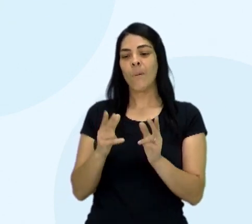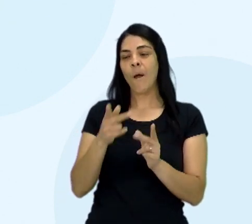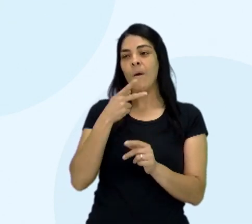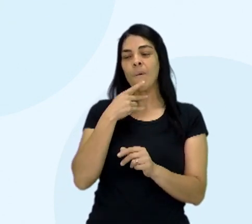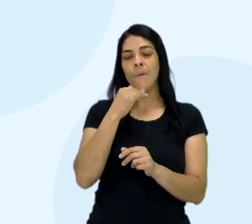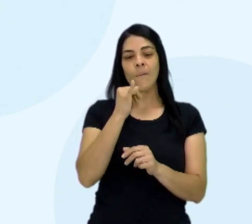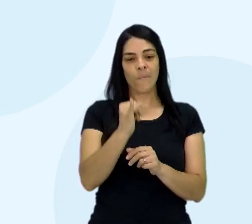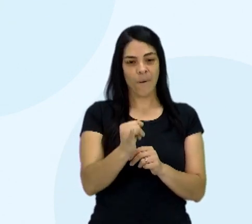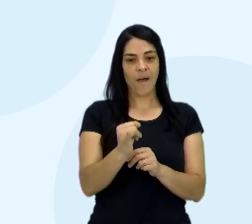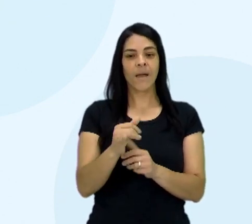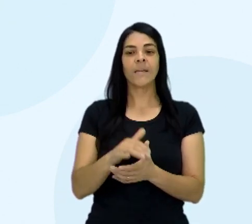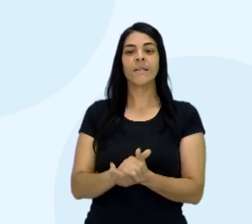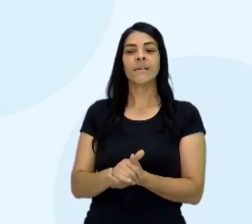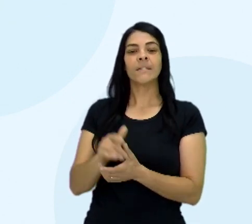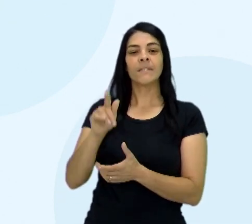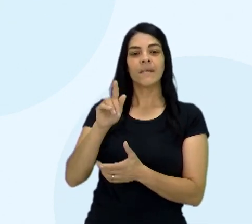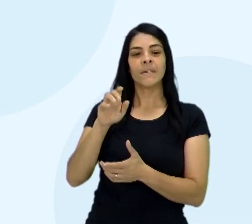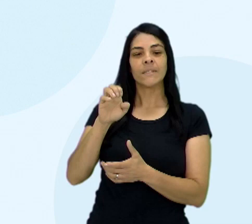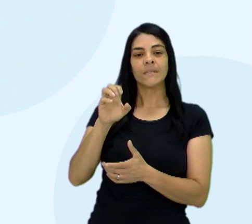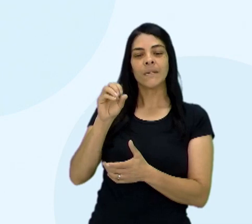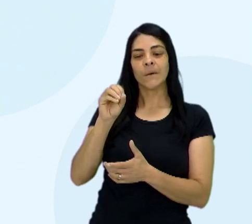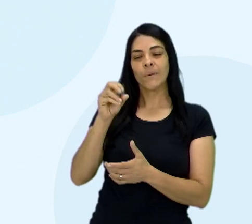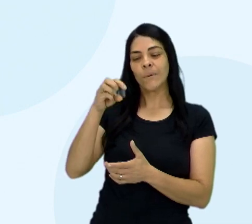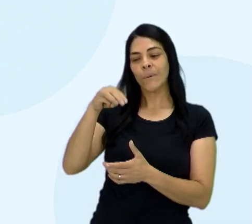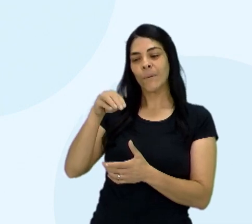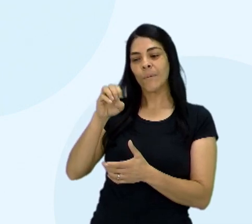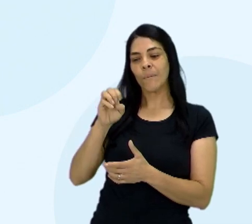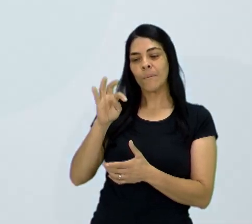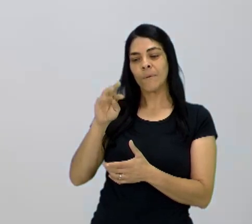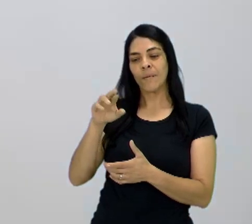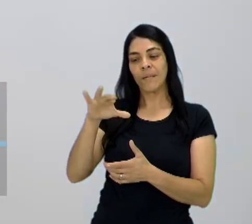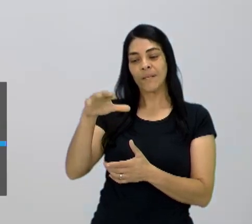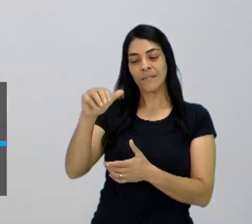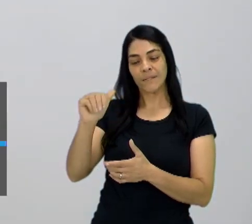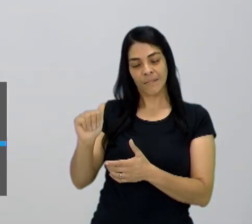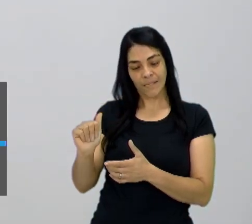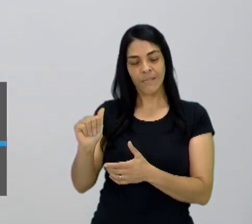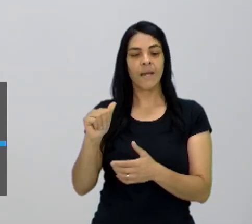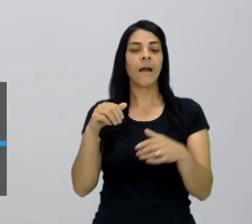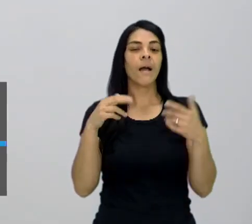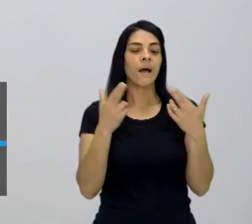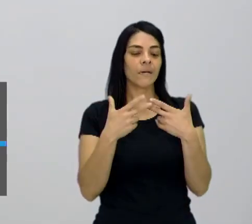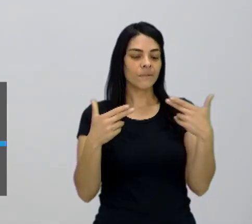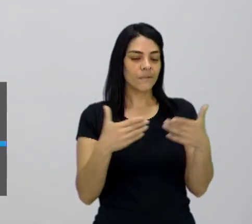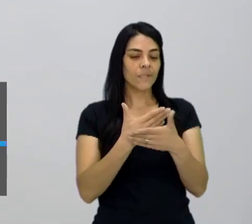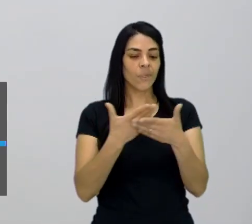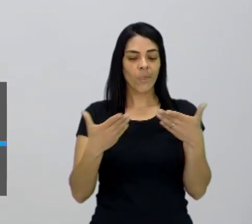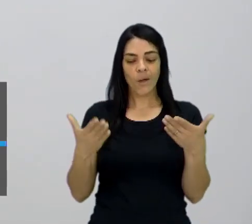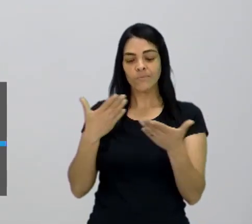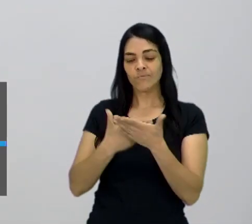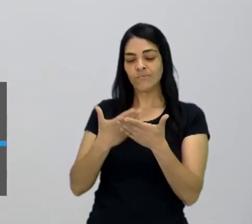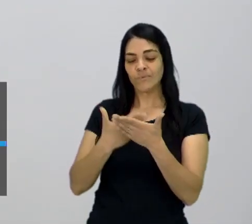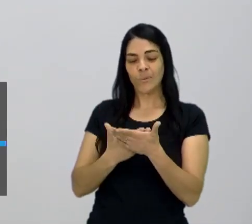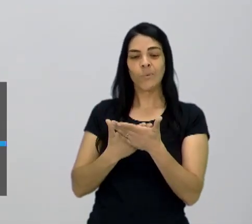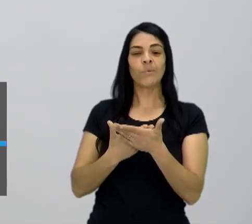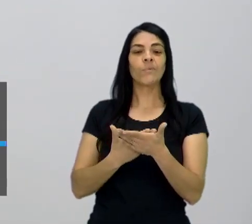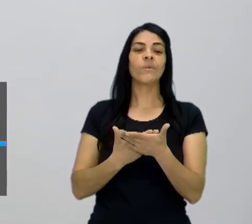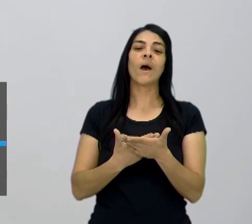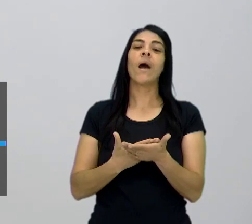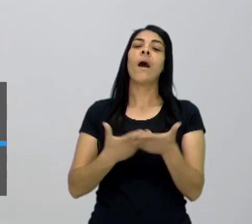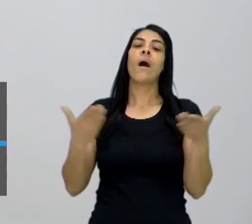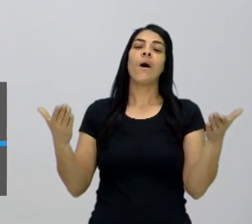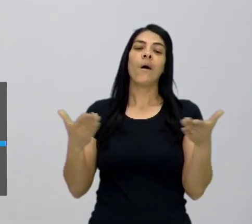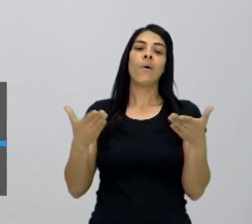descritiva. Então, essas coisas que a gente estuda hoje, ó, tem mais de 2.700 anos aqui na matemática, foi ele que começou.